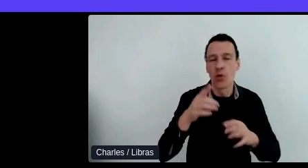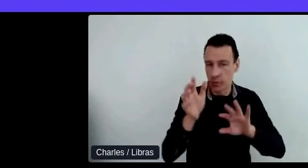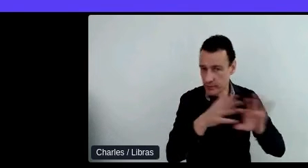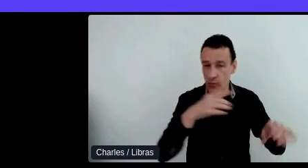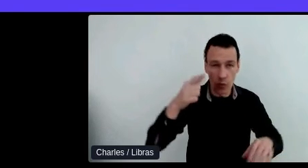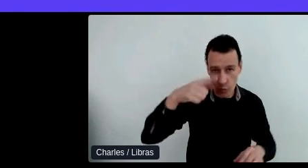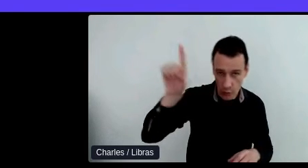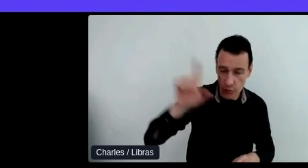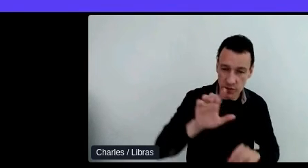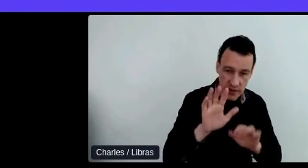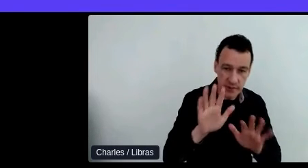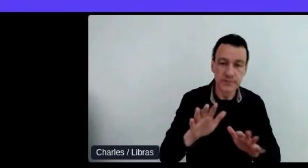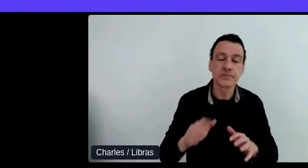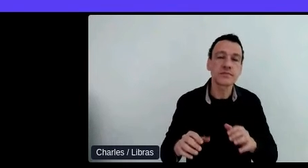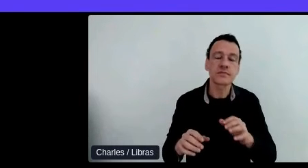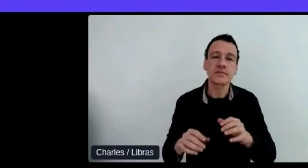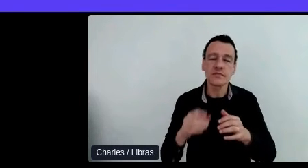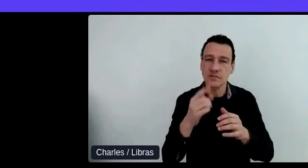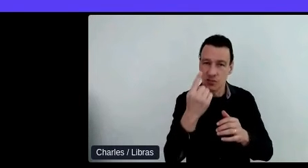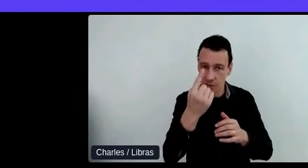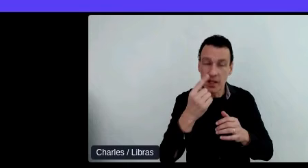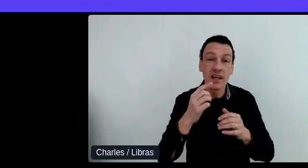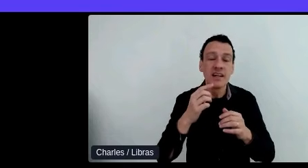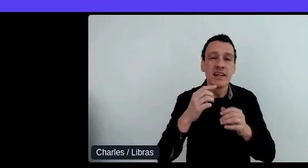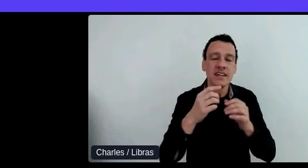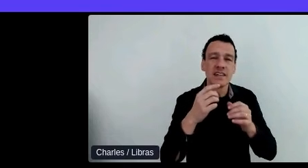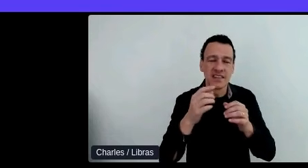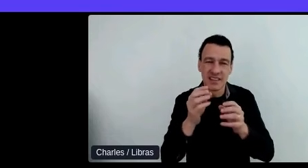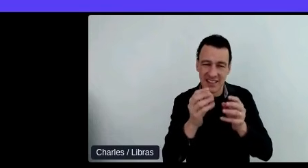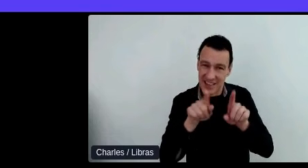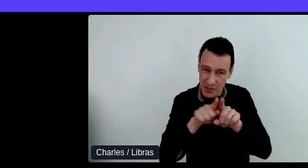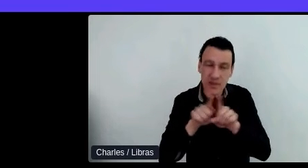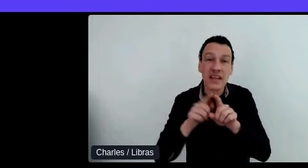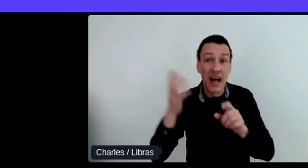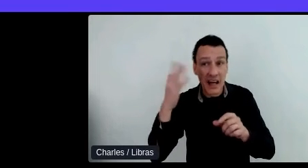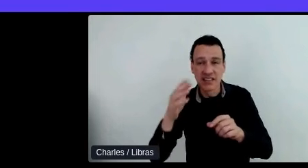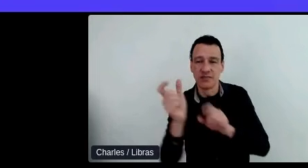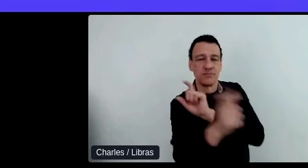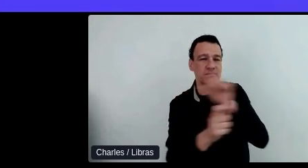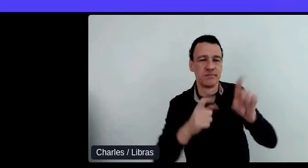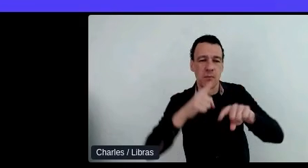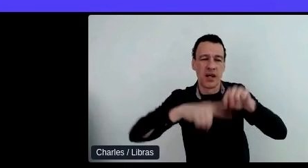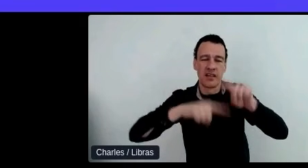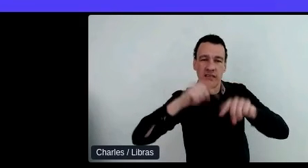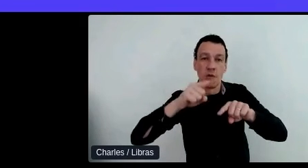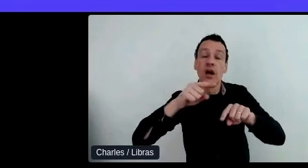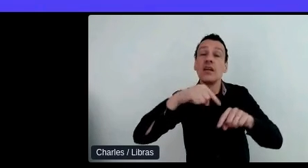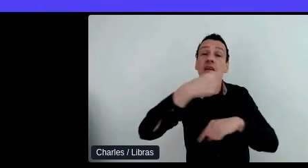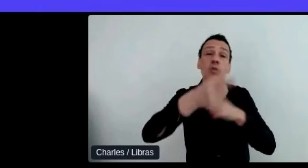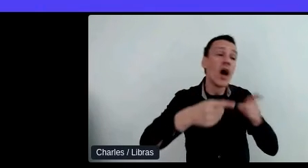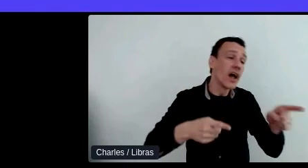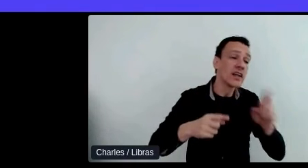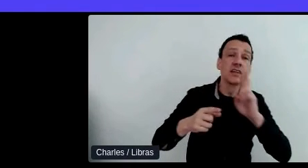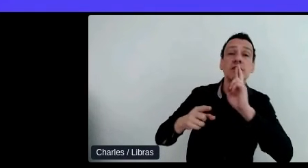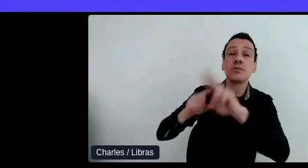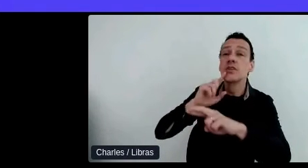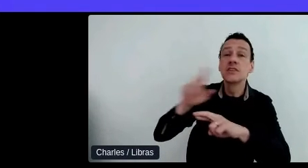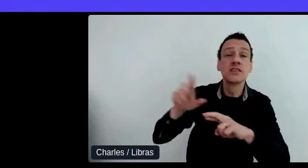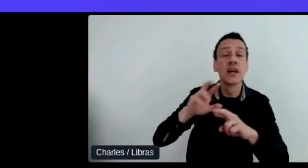utilizar respostas preconceituosas nas perguntas dos usuários também. Pode passar.